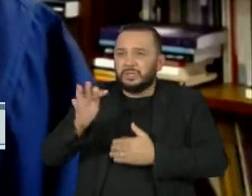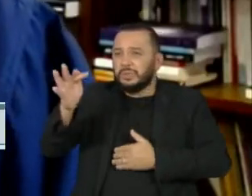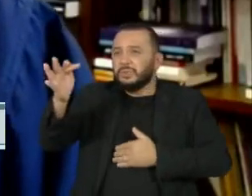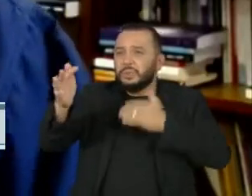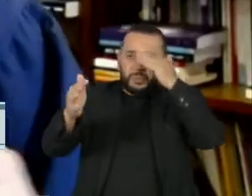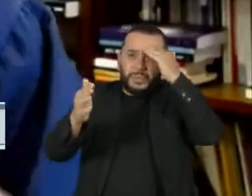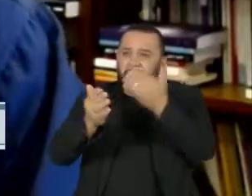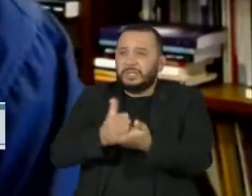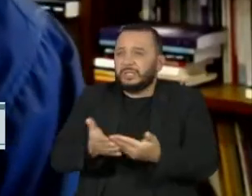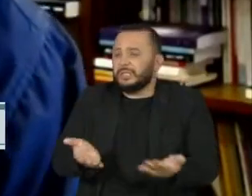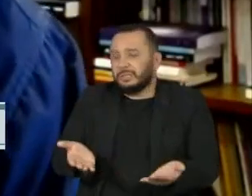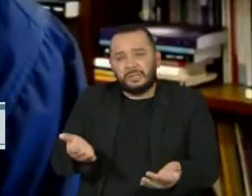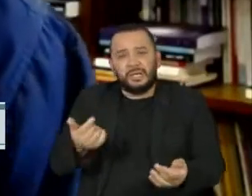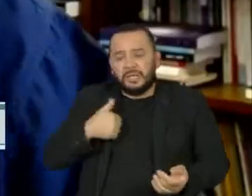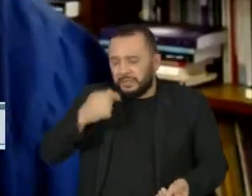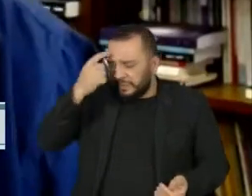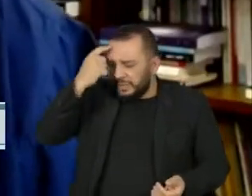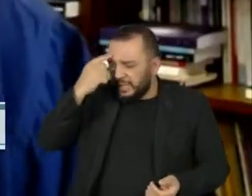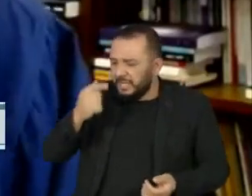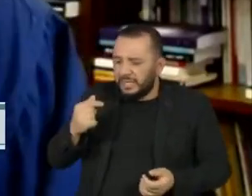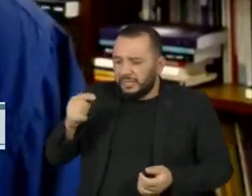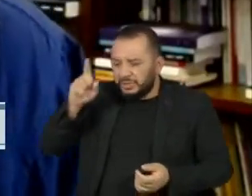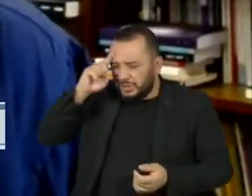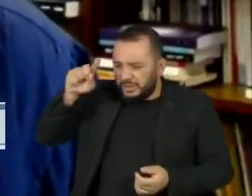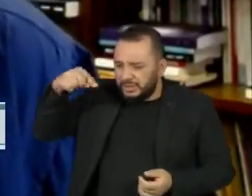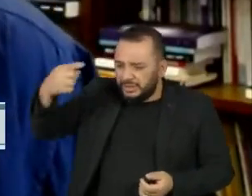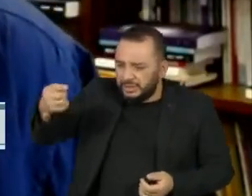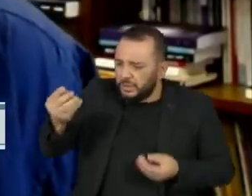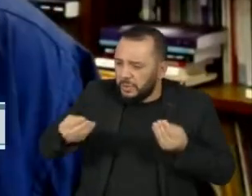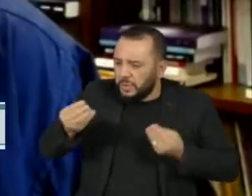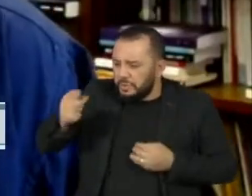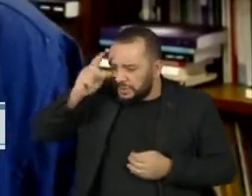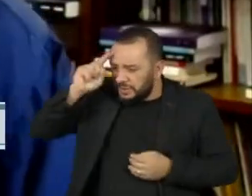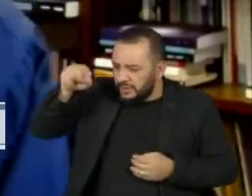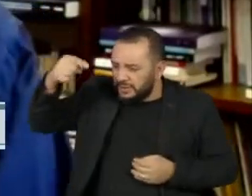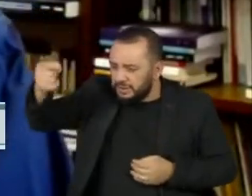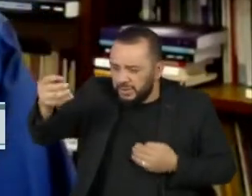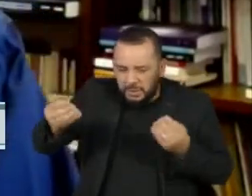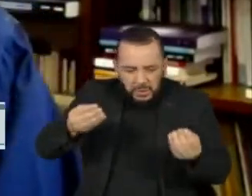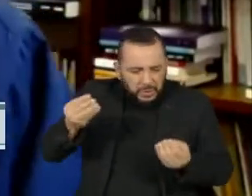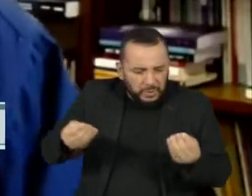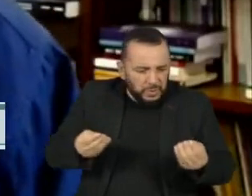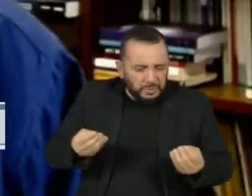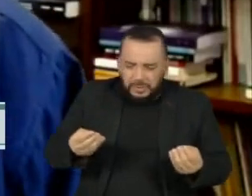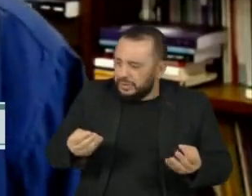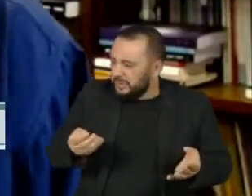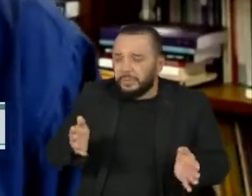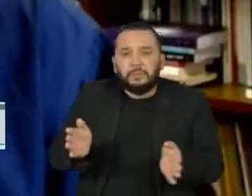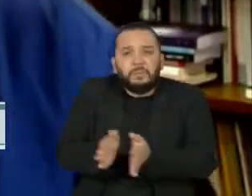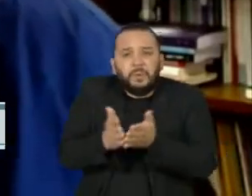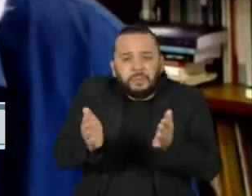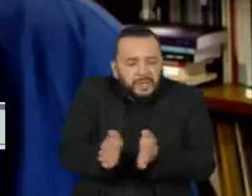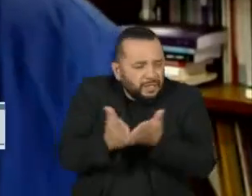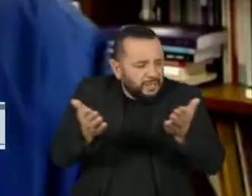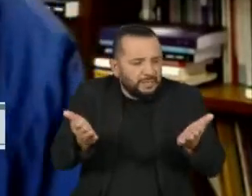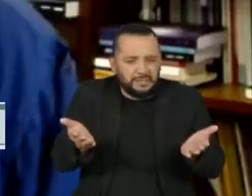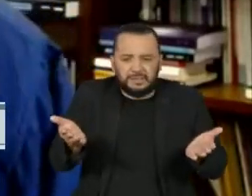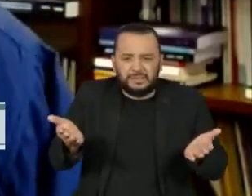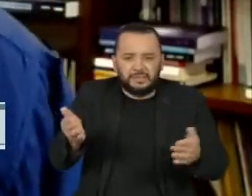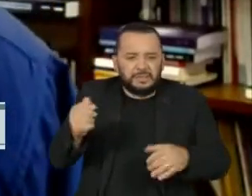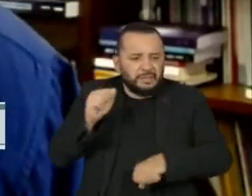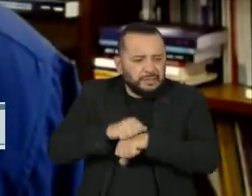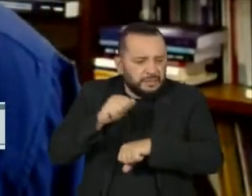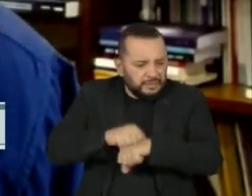dia, aos próximos 2 dias. E é o que vai acontecendo quando a gente entra numa situação de miséria, de penúria, seja ela